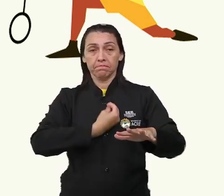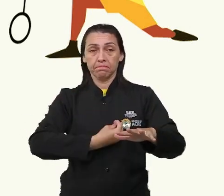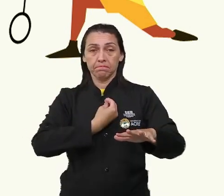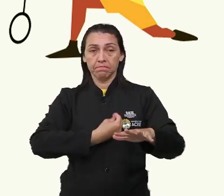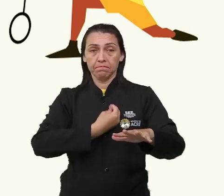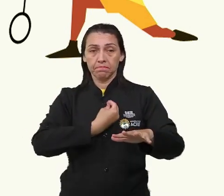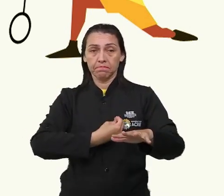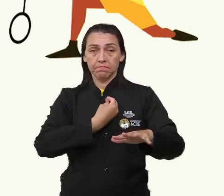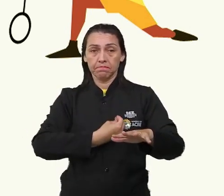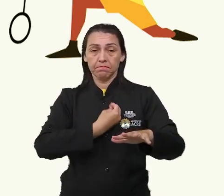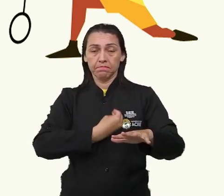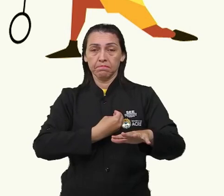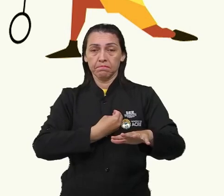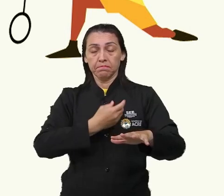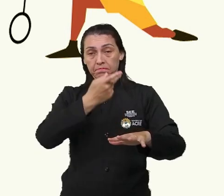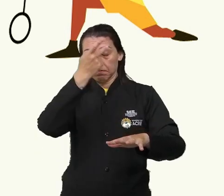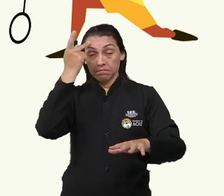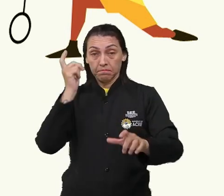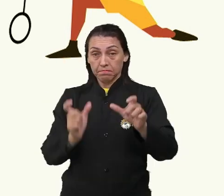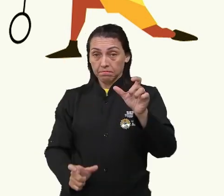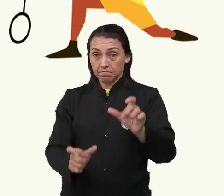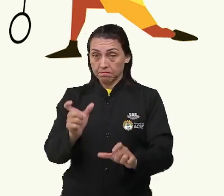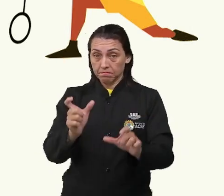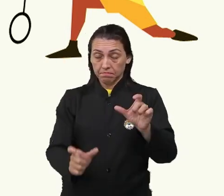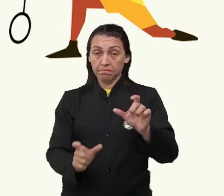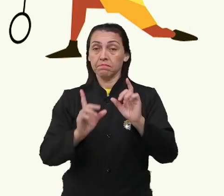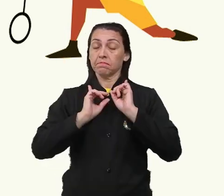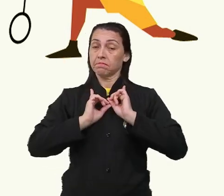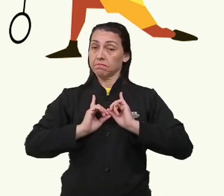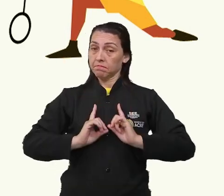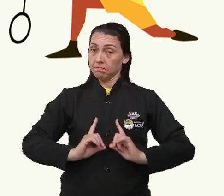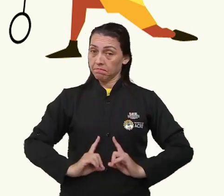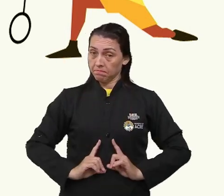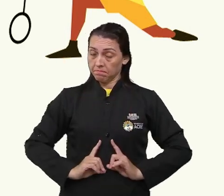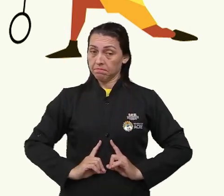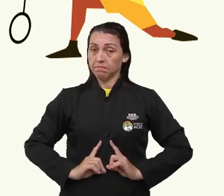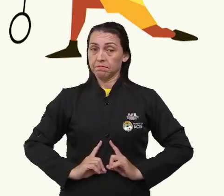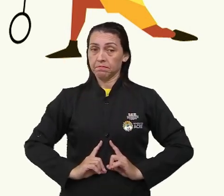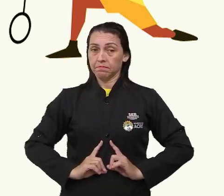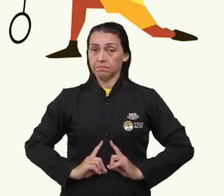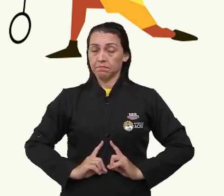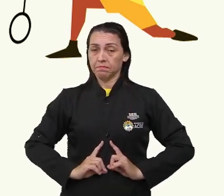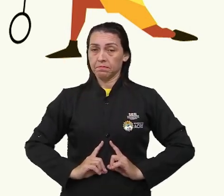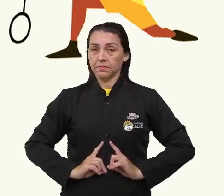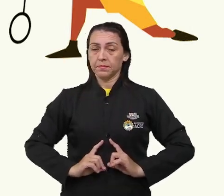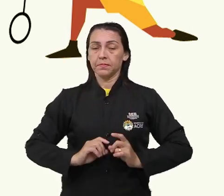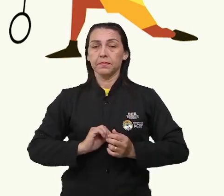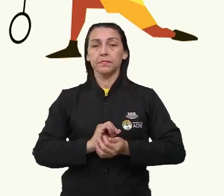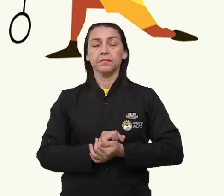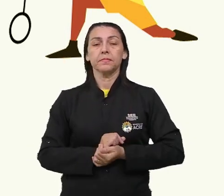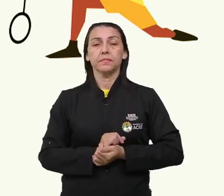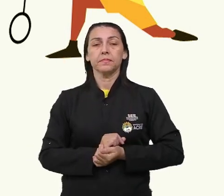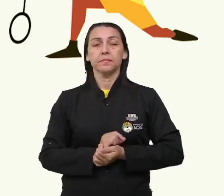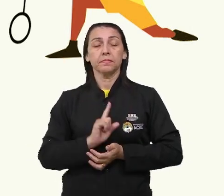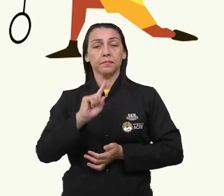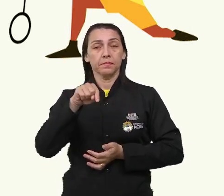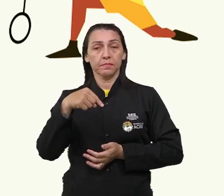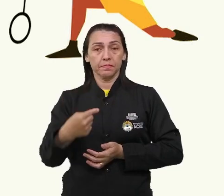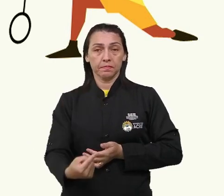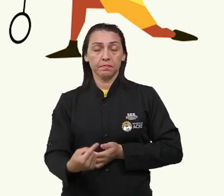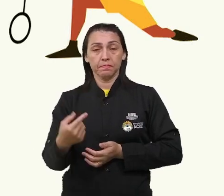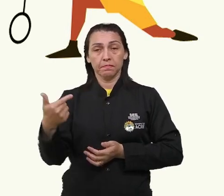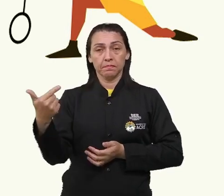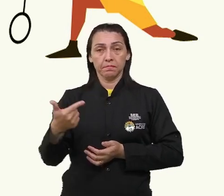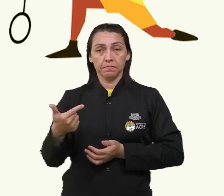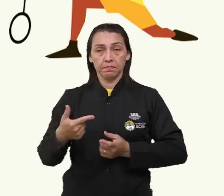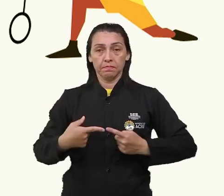with disabilities, de pessoas com deficiência, after Second World War, depois da